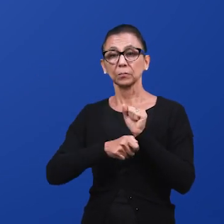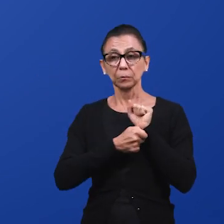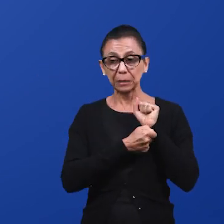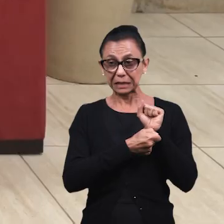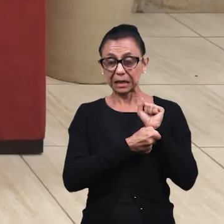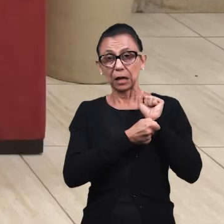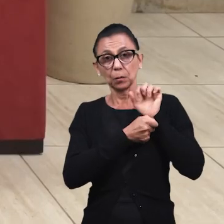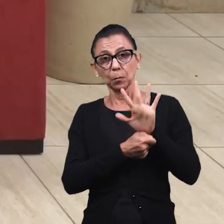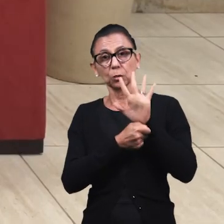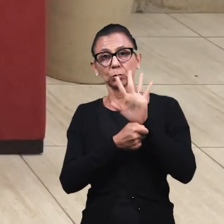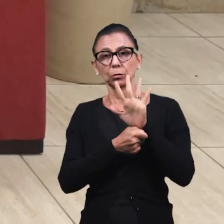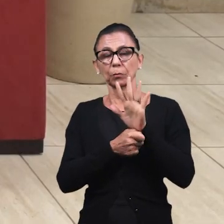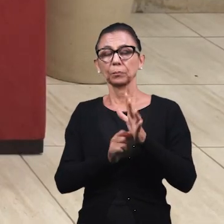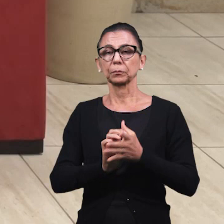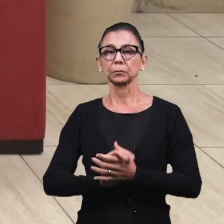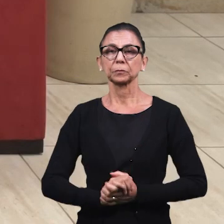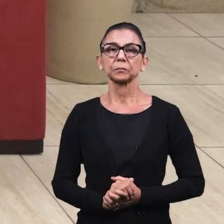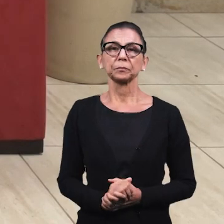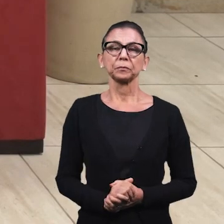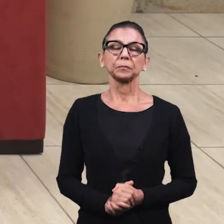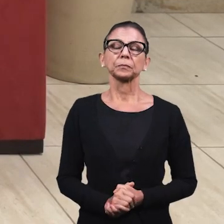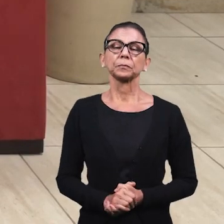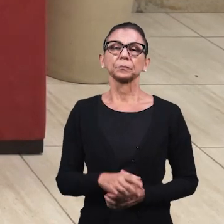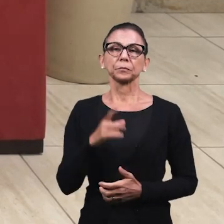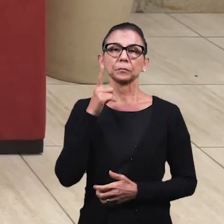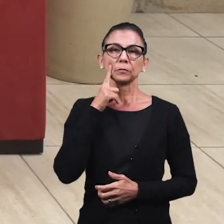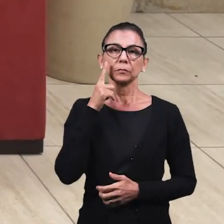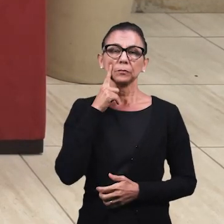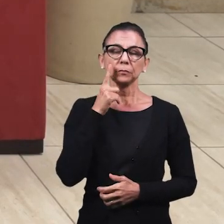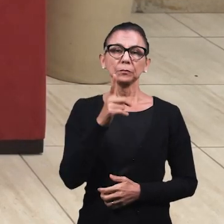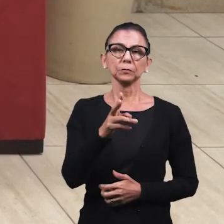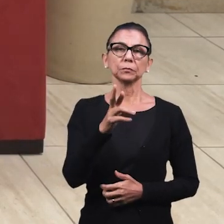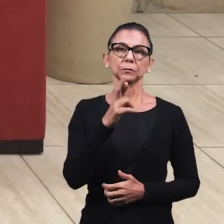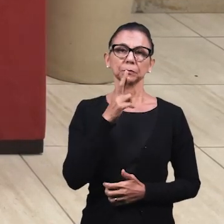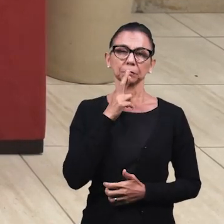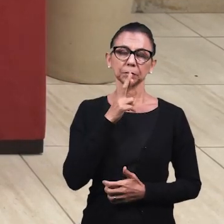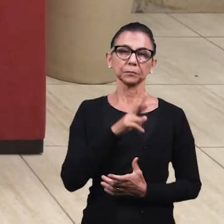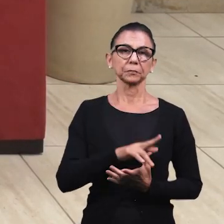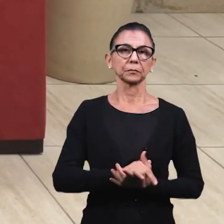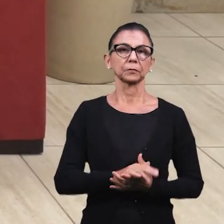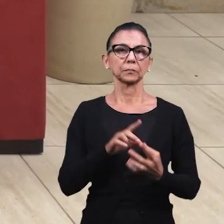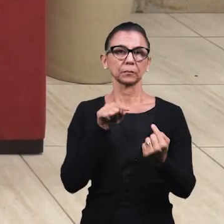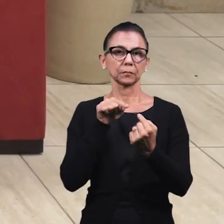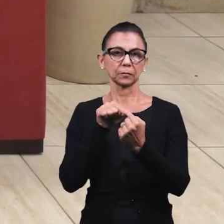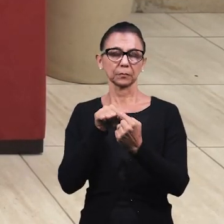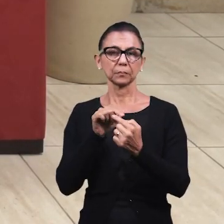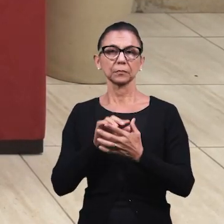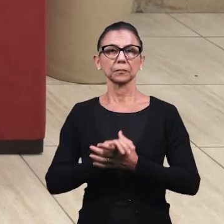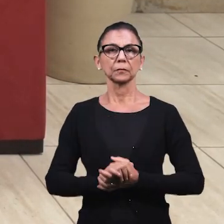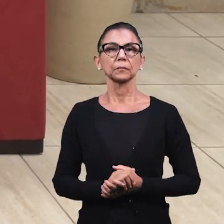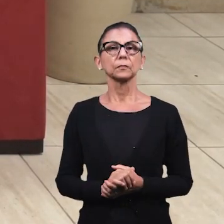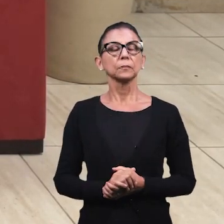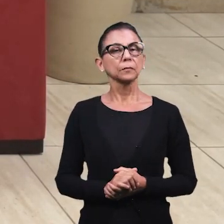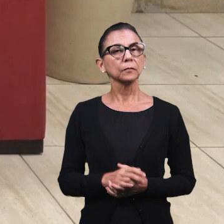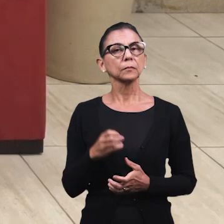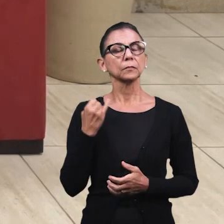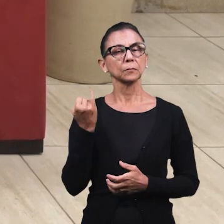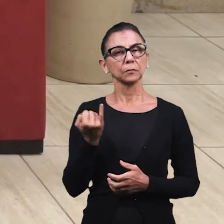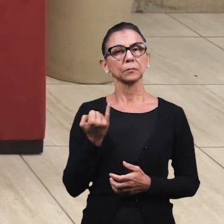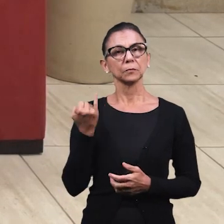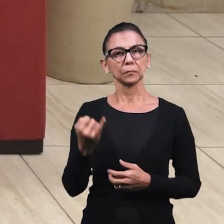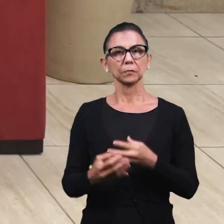paz do Senhor. Muito bem, meus irmãos, assistimos às respostas atentamente, são objetivas, mas sempre trazem